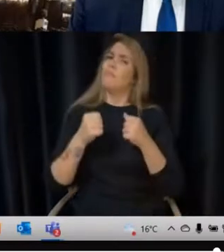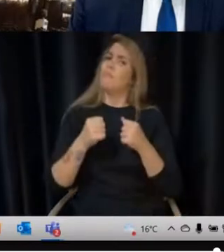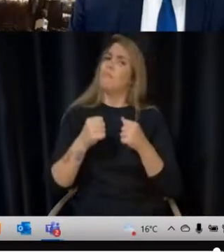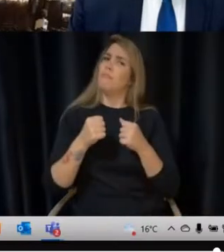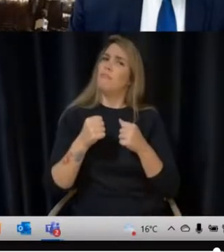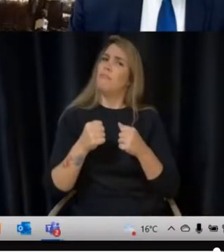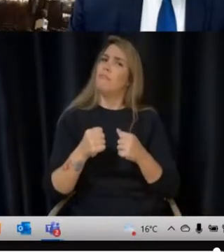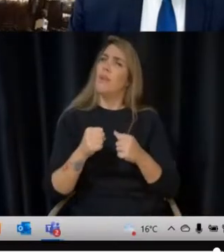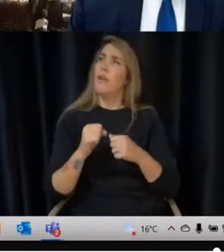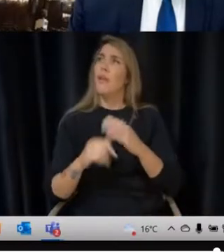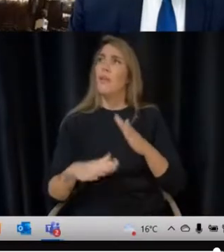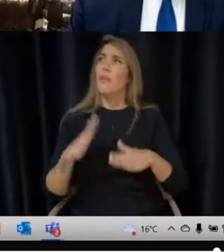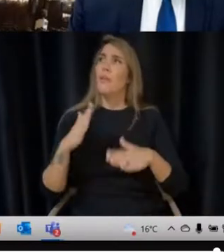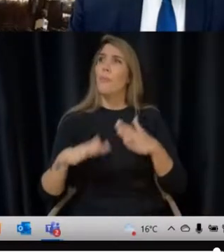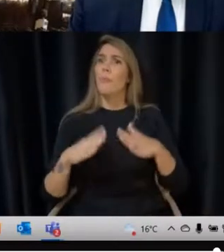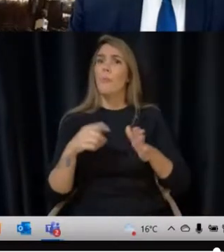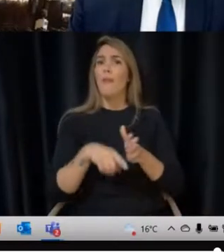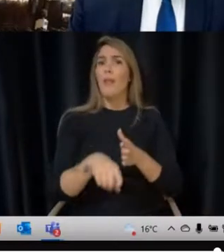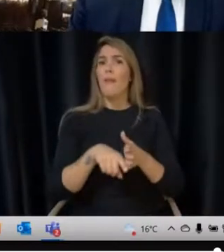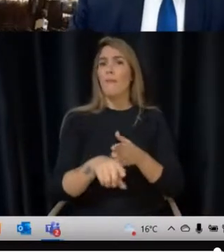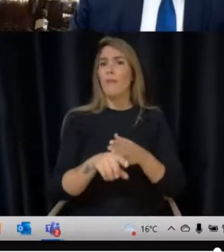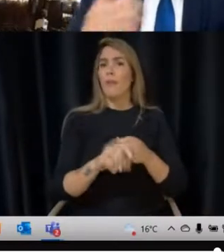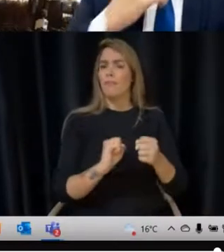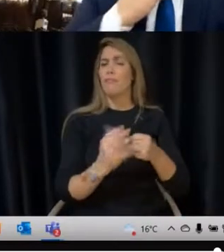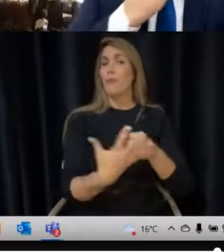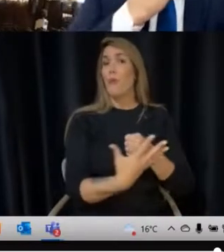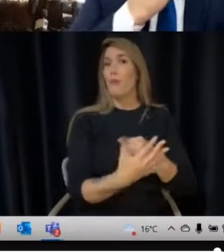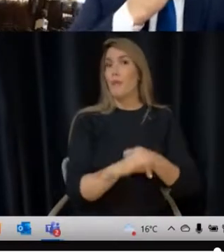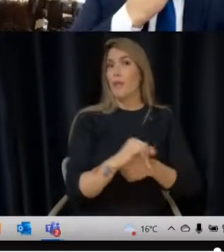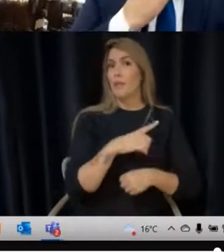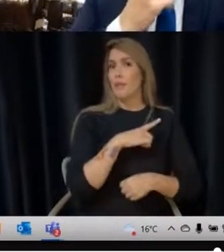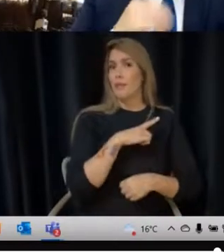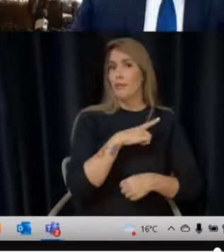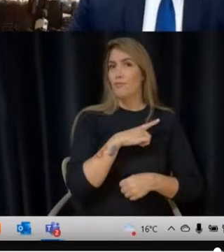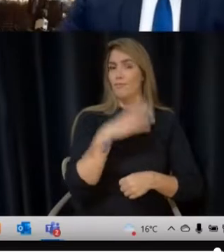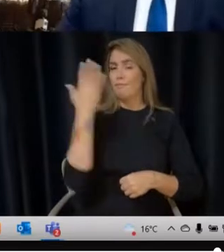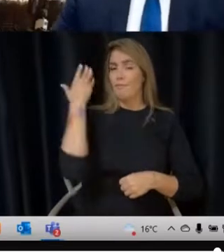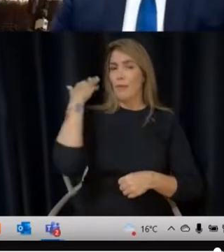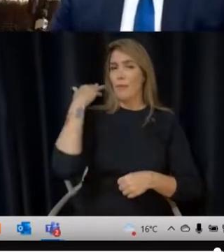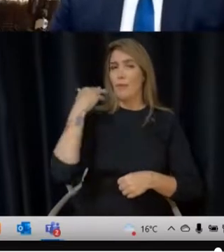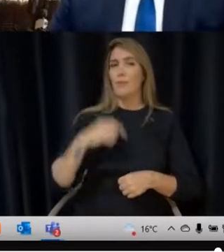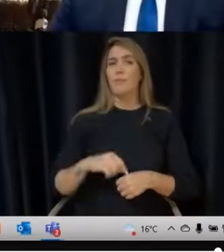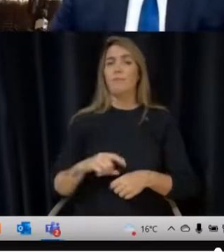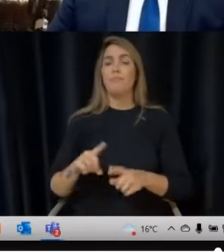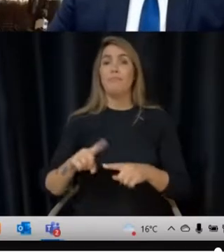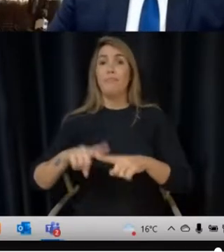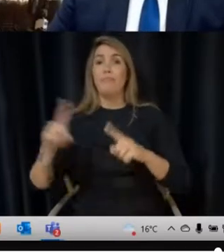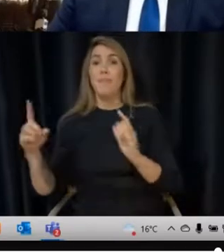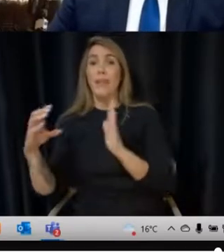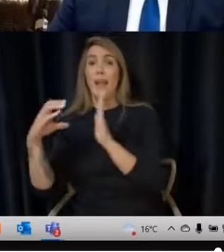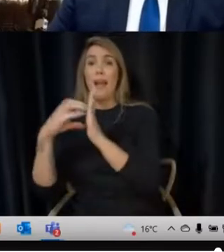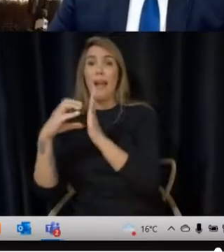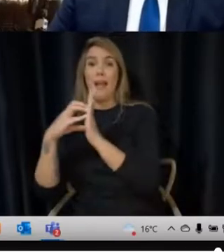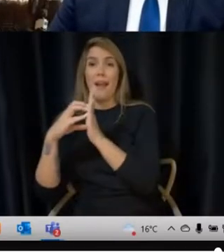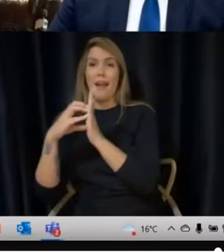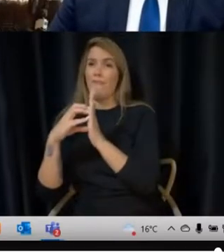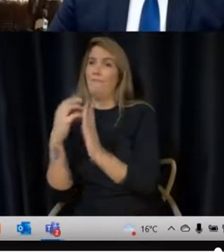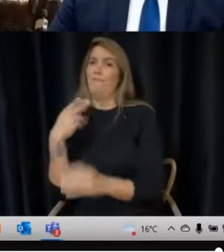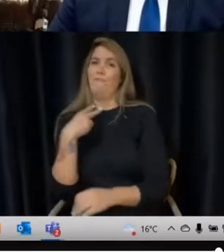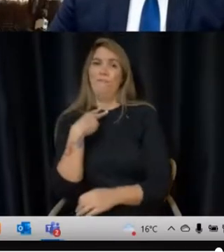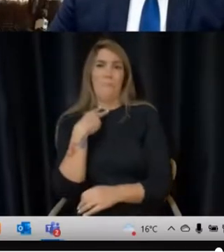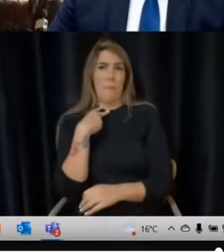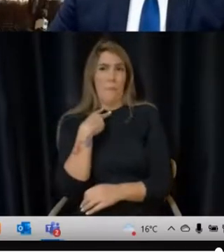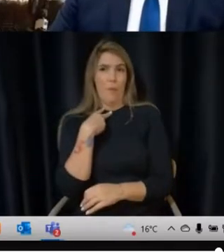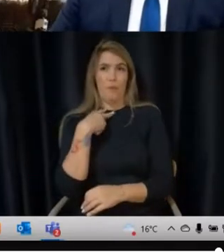Mas o HIV é por conta disso. Aí vocês podem perguntar para mim, por que não doa então para quem tem HIV? Porque existem diversos